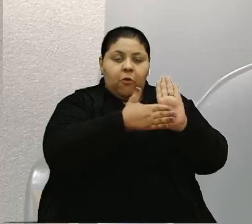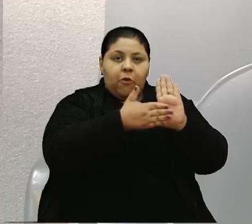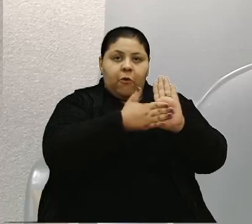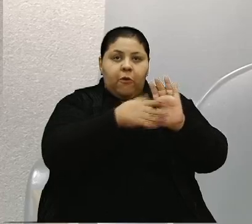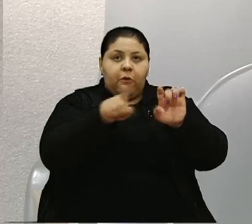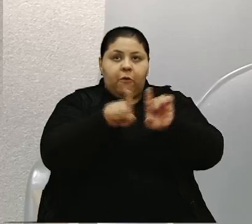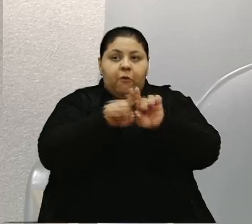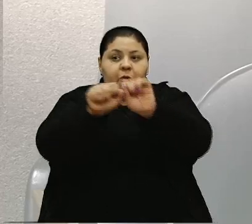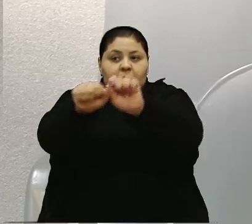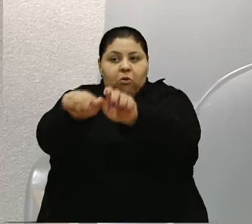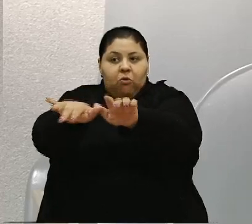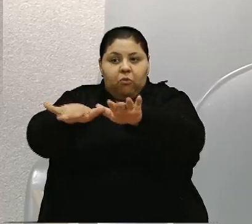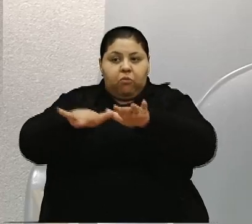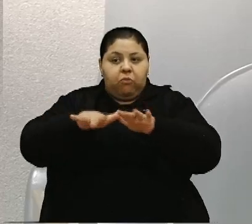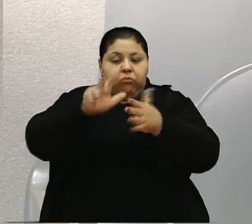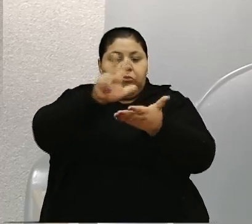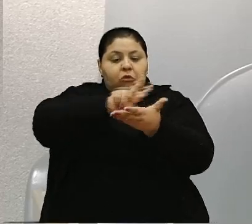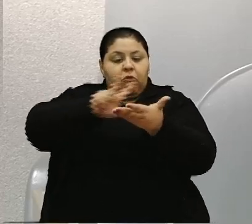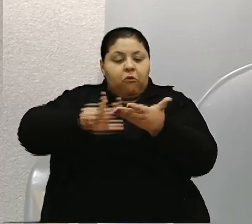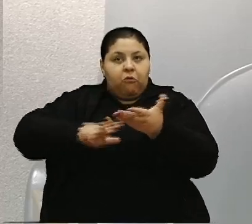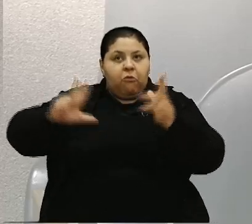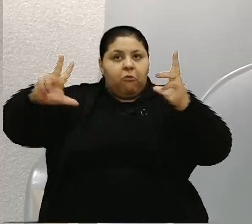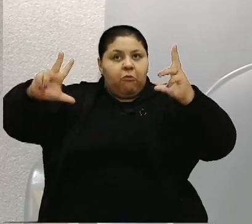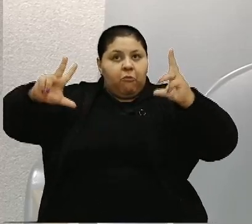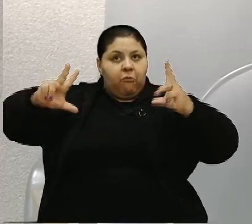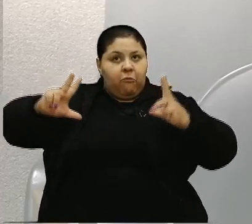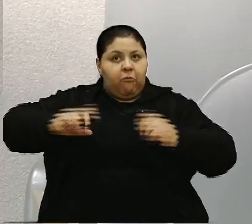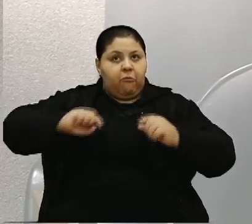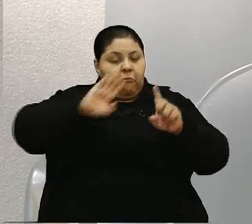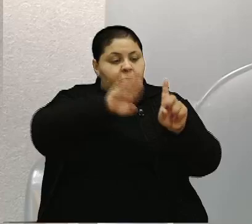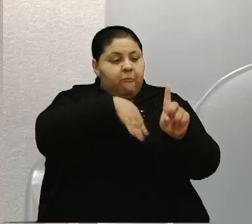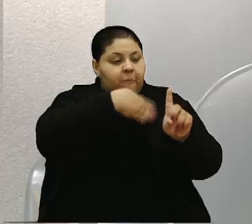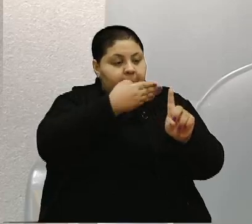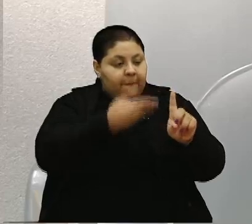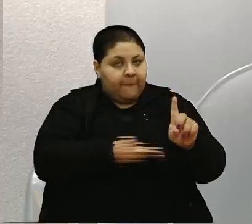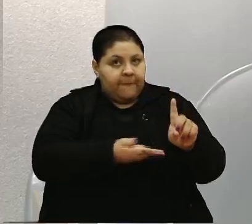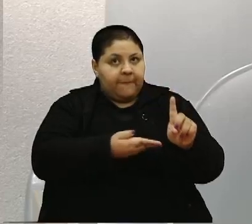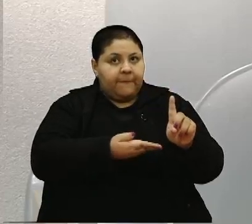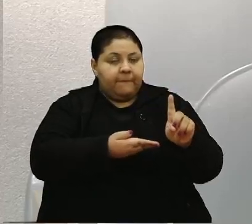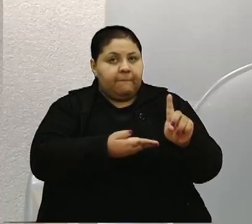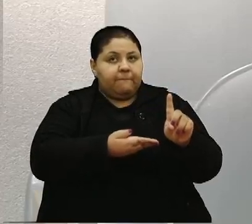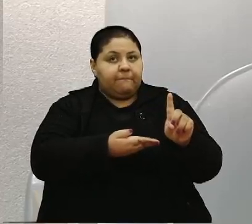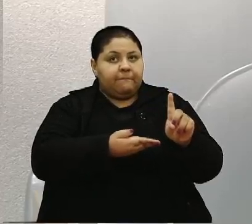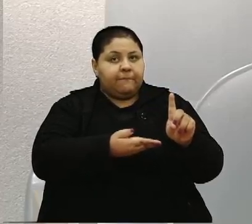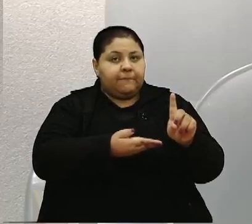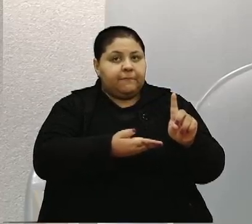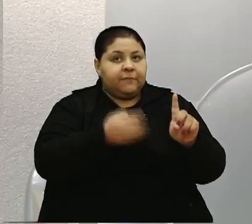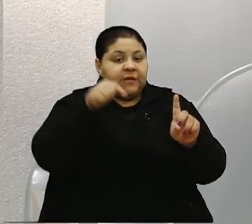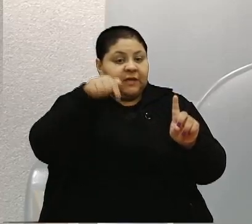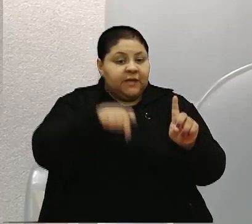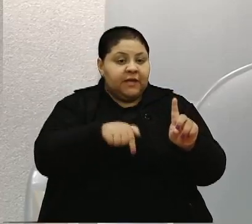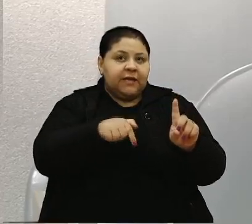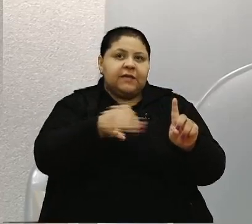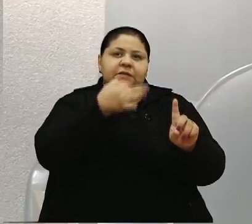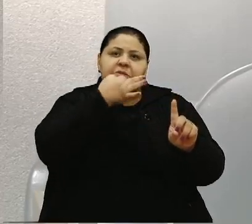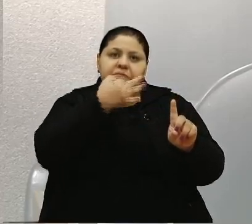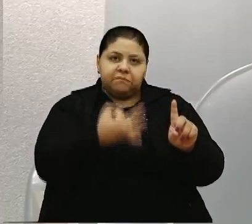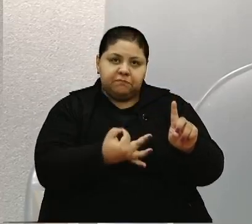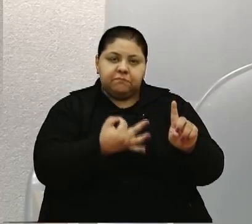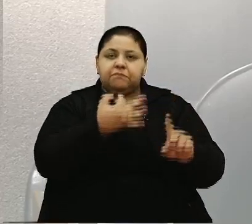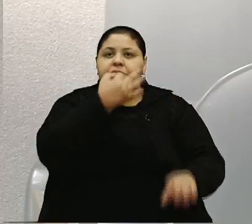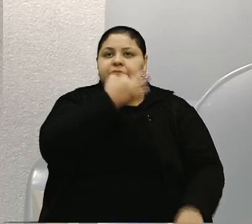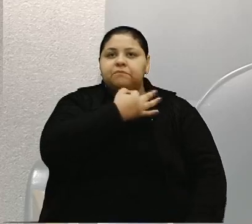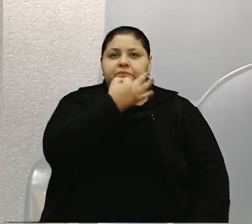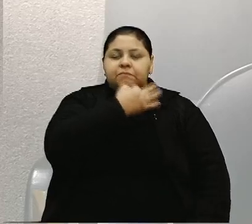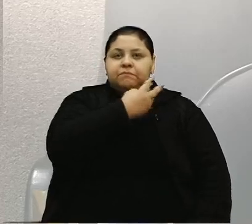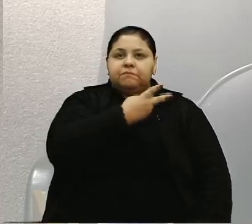ao plenário avaliar o merecimento de tal homenagem. Salvo o melhor juízo, este é o parecer. Caxias do